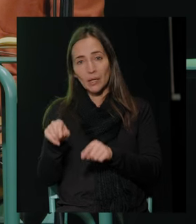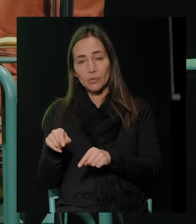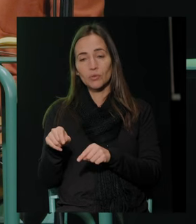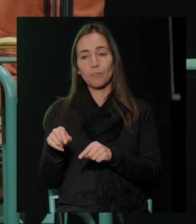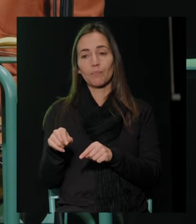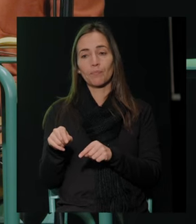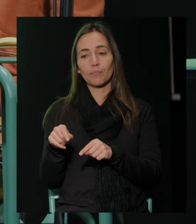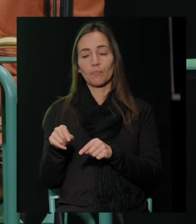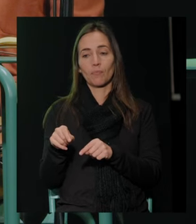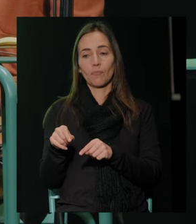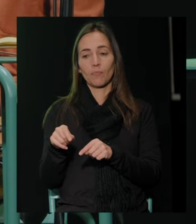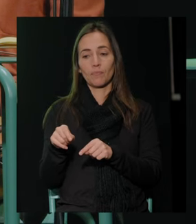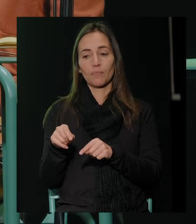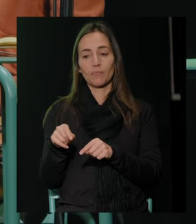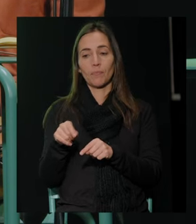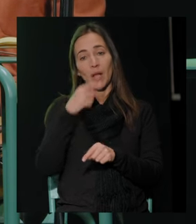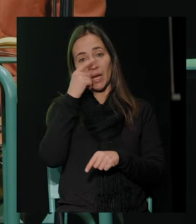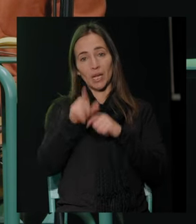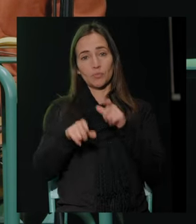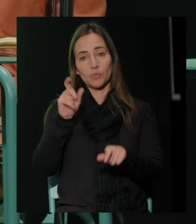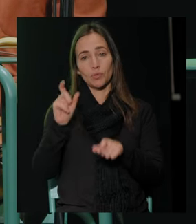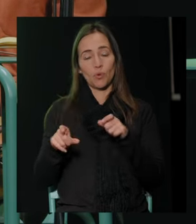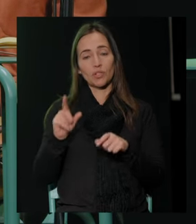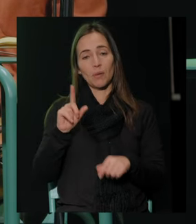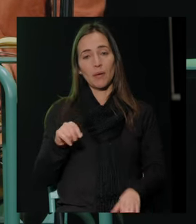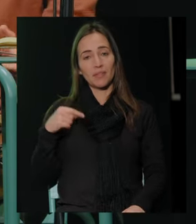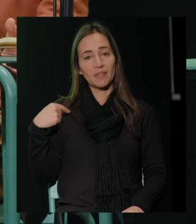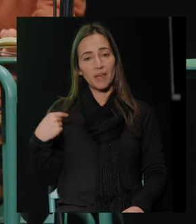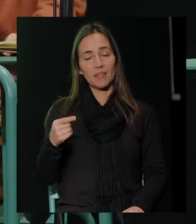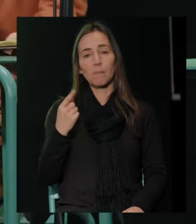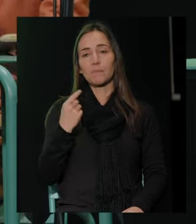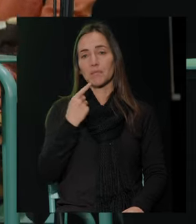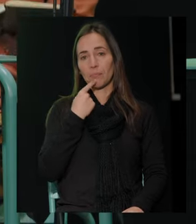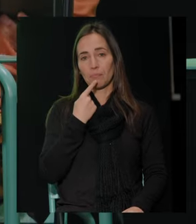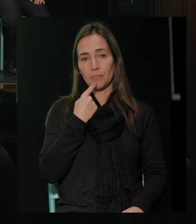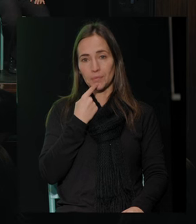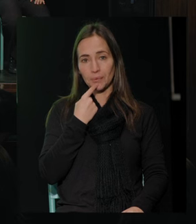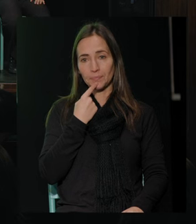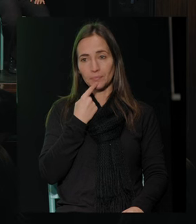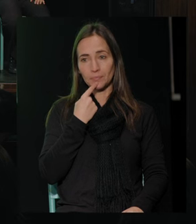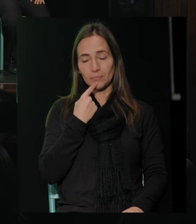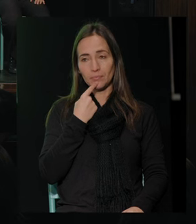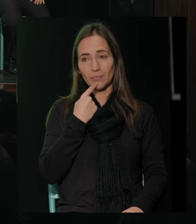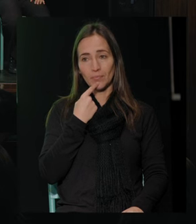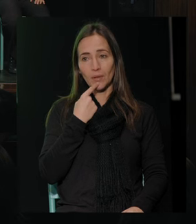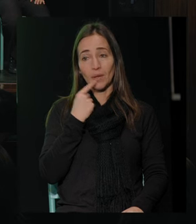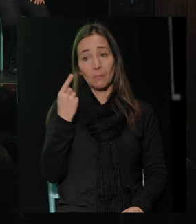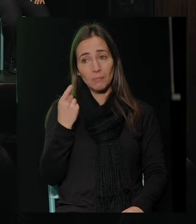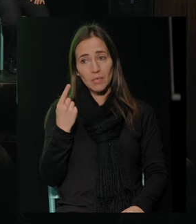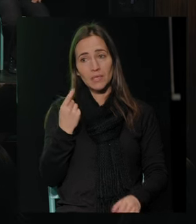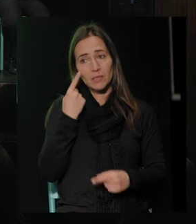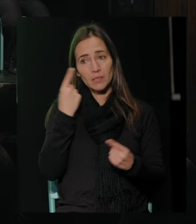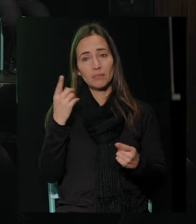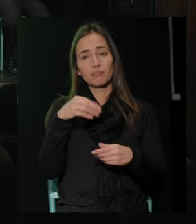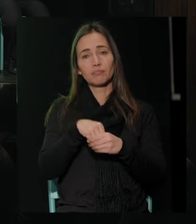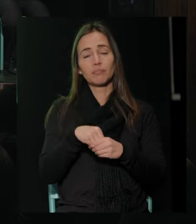então as pessoas também no seu dia-a-dia têm que perceber que isso tem que ser refletido, por exemplo, na